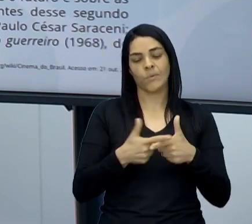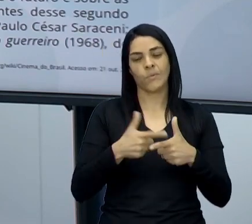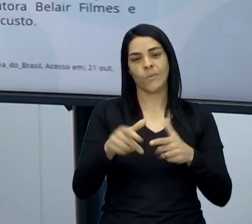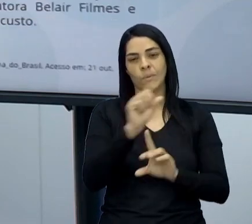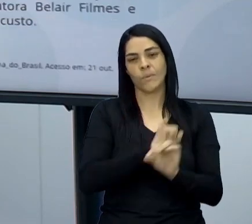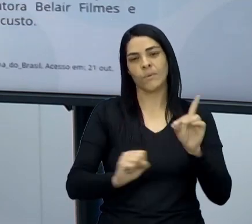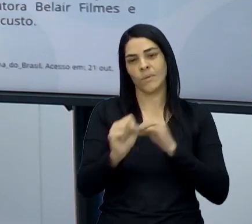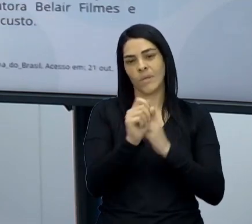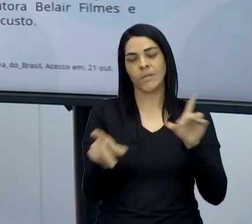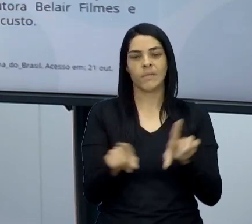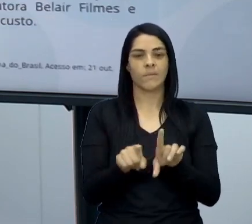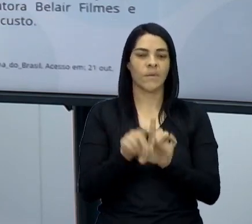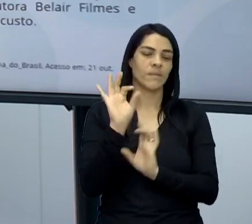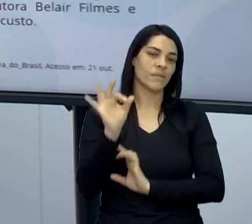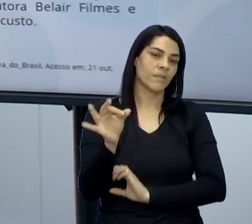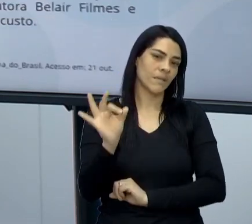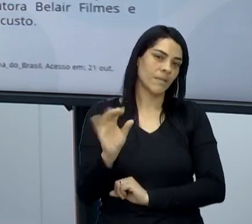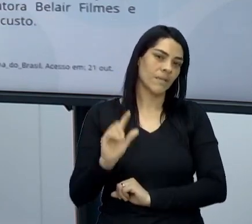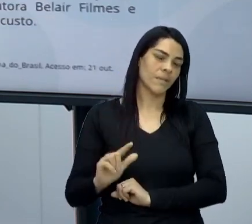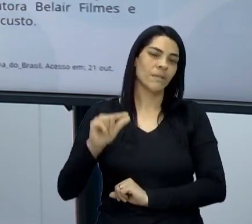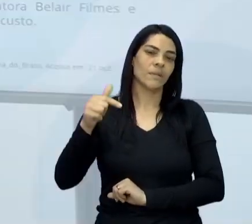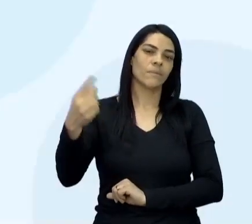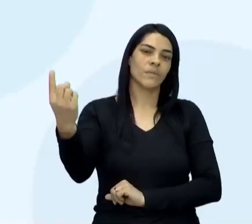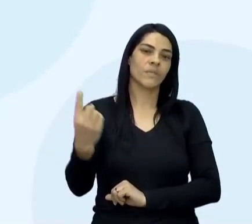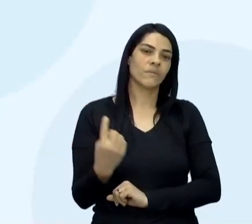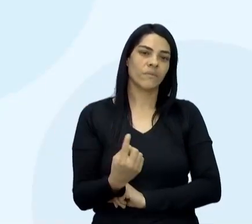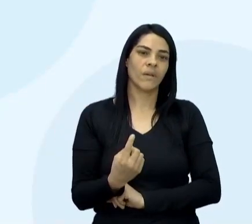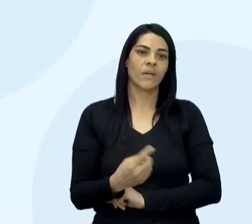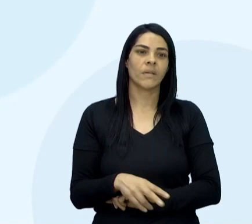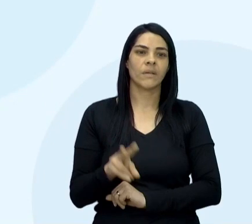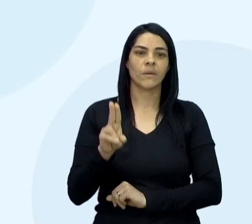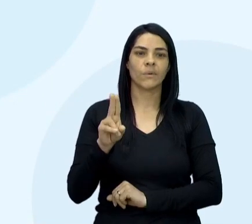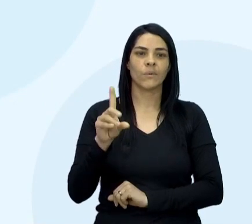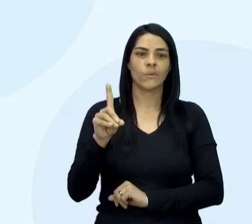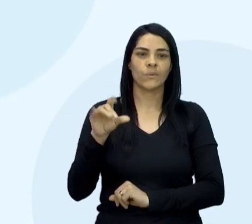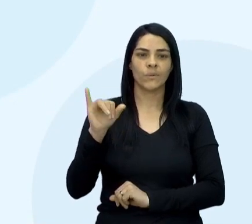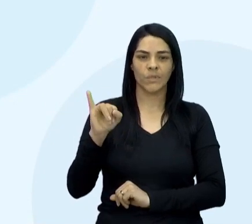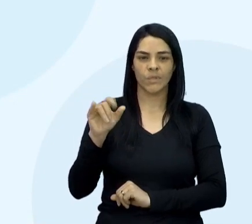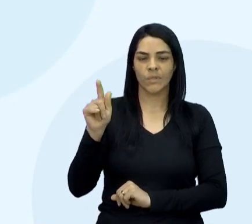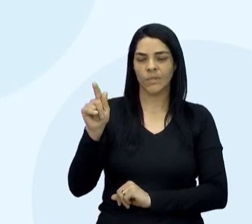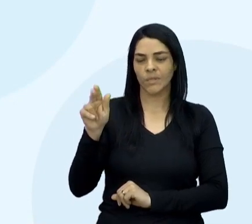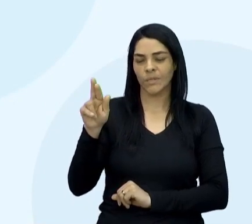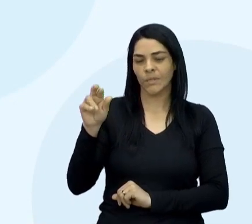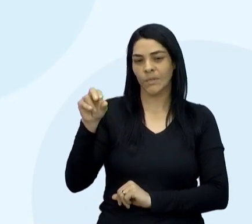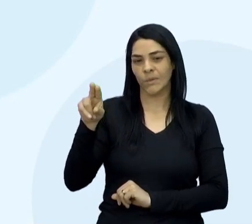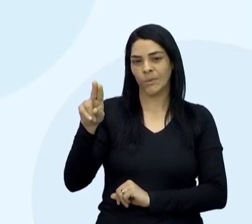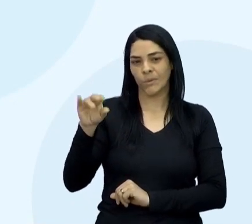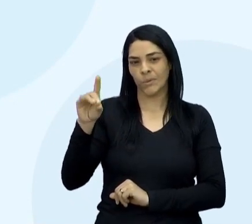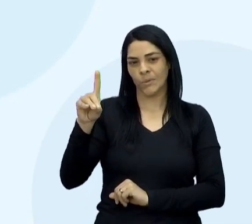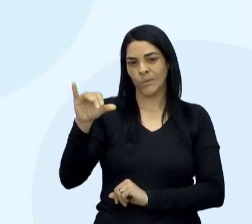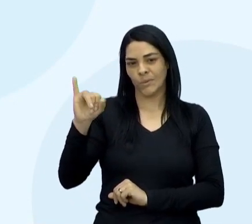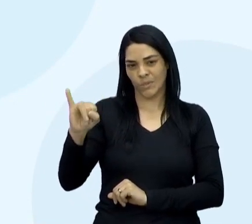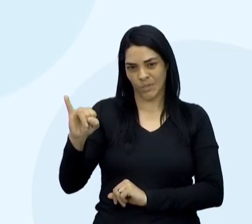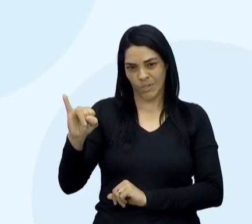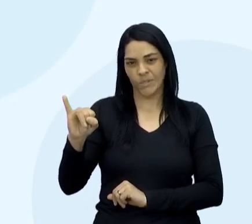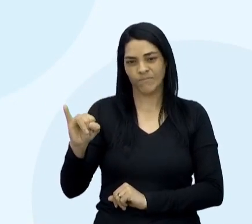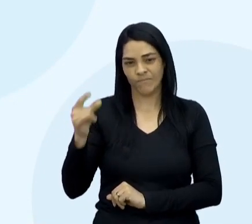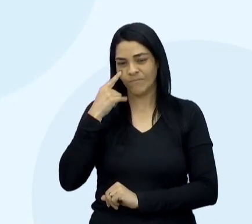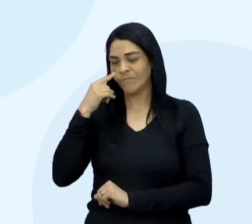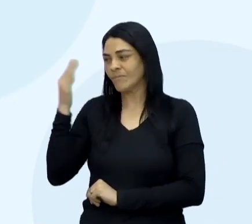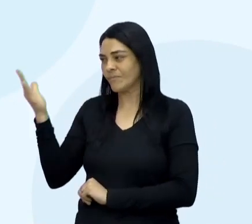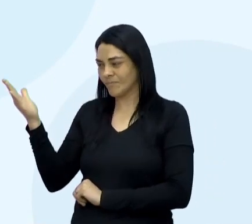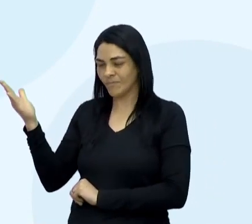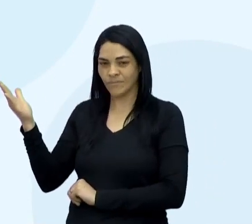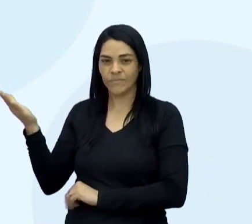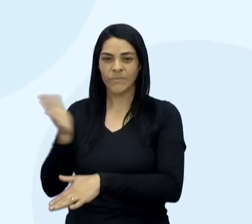marcas até hoje. Tá certo? Depois disso vem o Woody Grude, de 68 a 70. Uma nova geração de cineastas pós-cinema